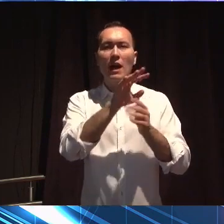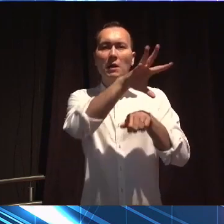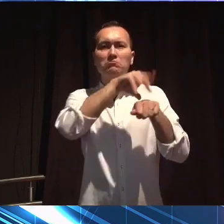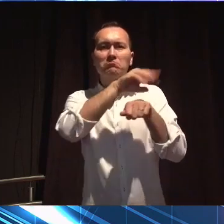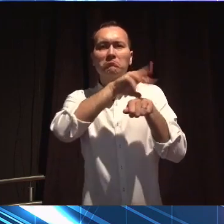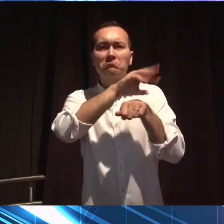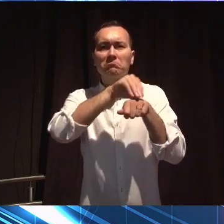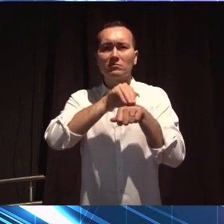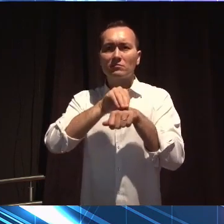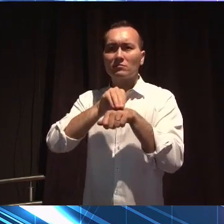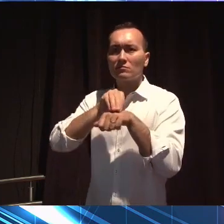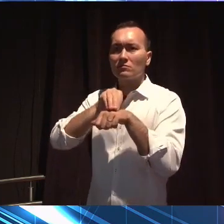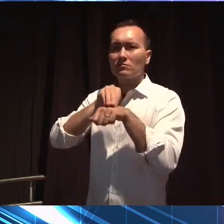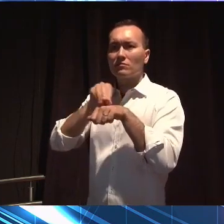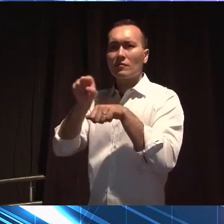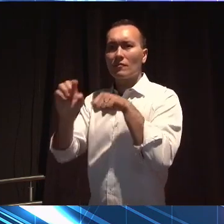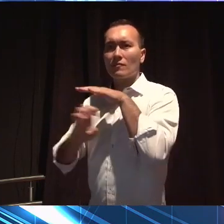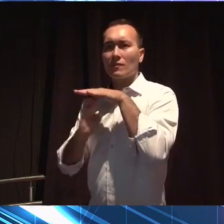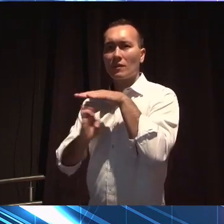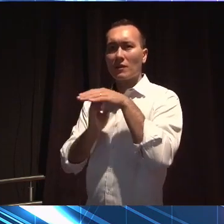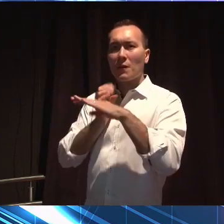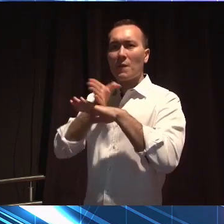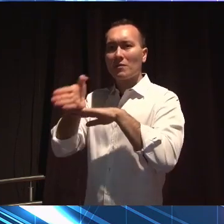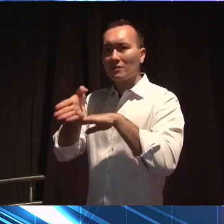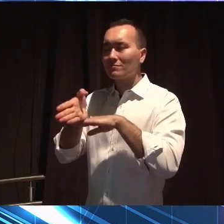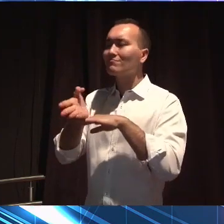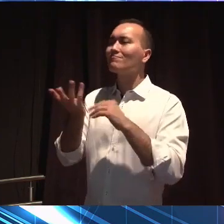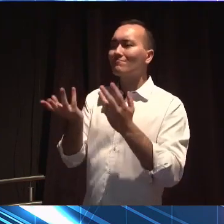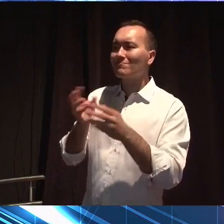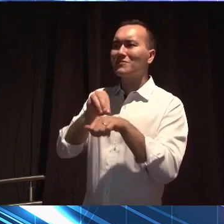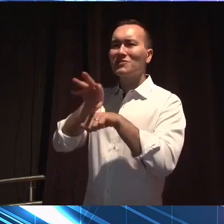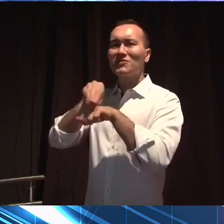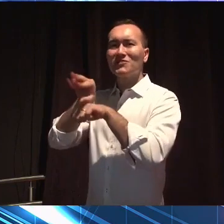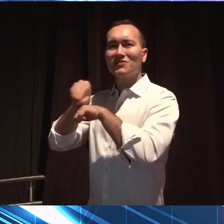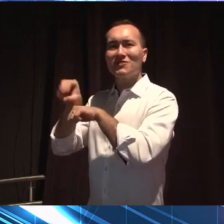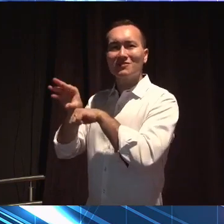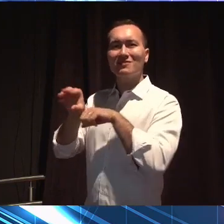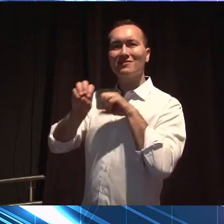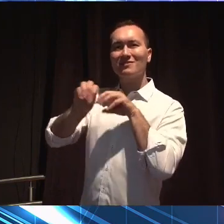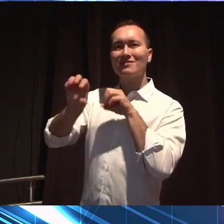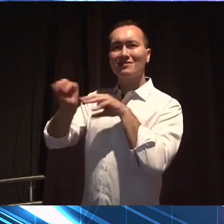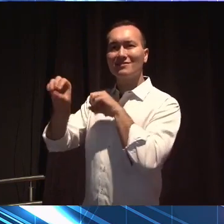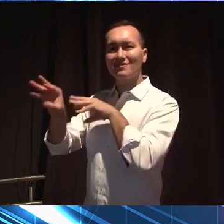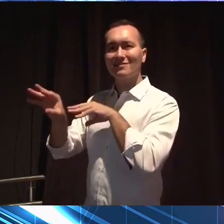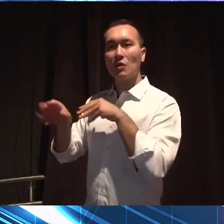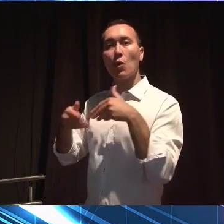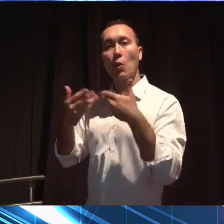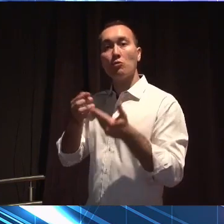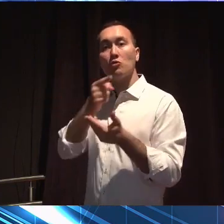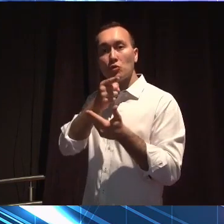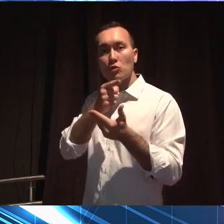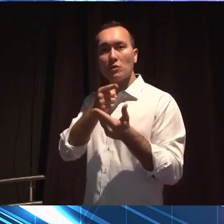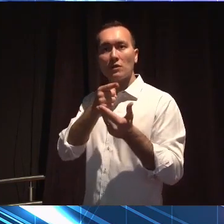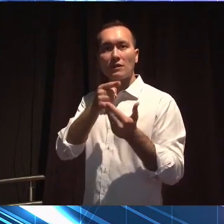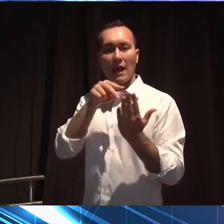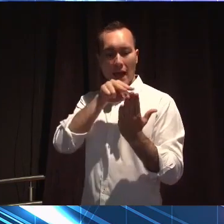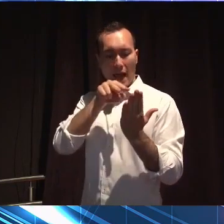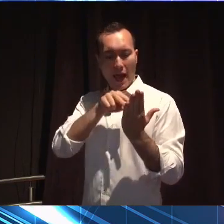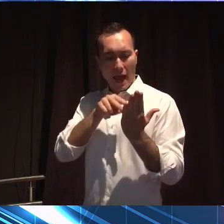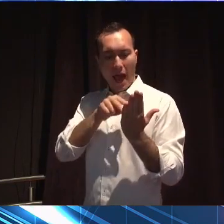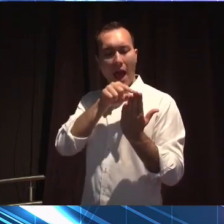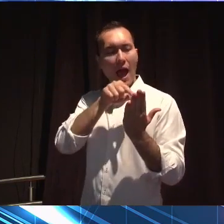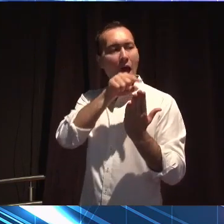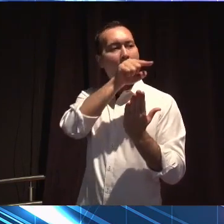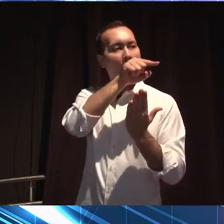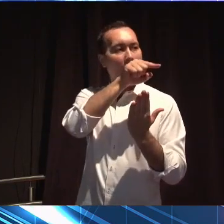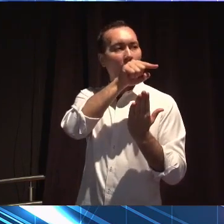maneira que seja consistente. Por que eu deveria observar isso e como que eu posso observar isso de maneira eventualmente mais tangível? Porque quando você vê um carro,